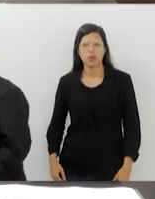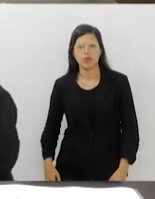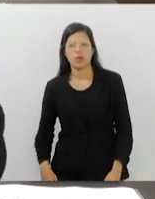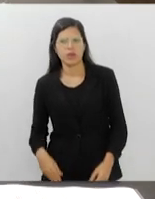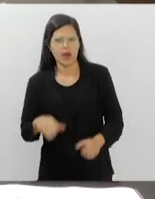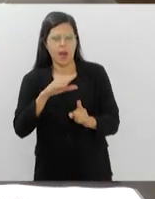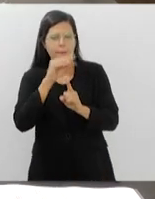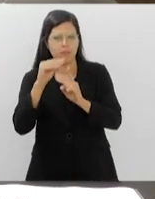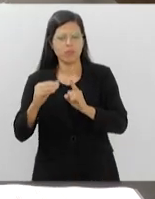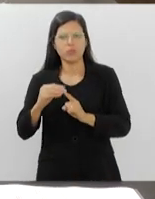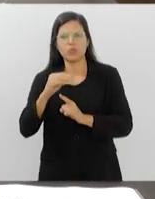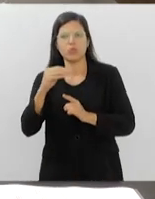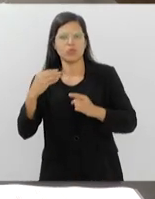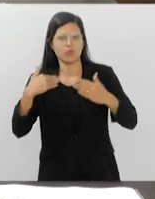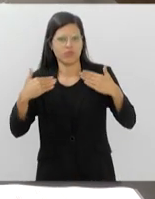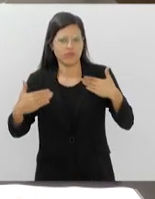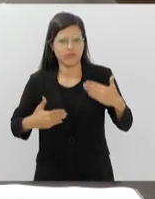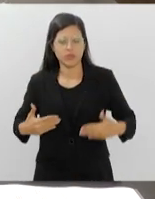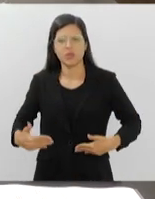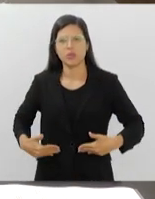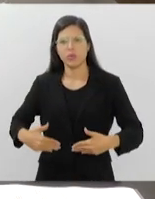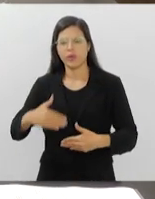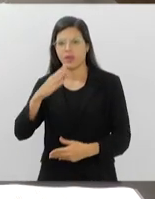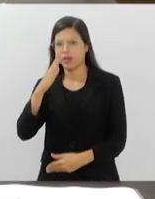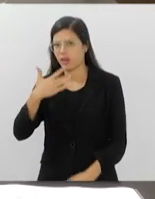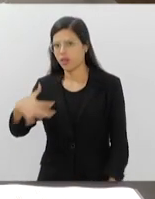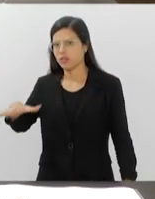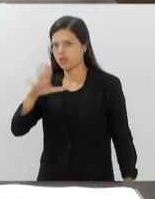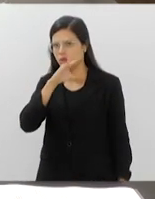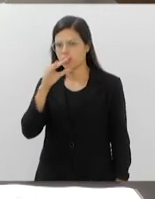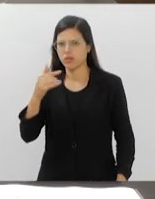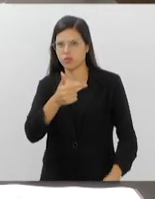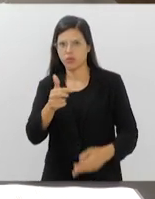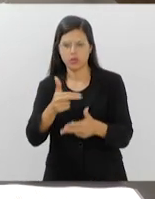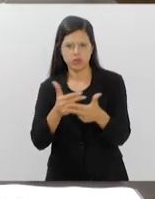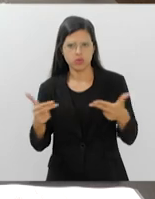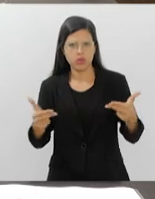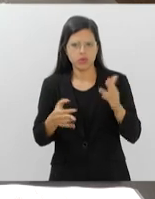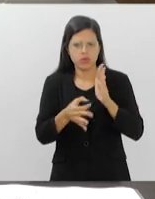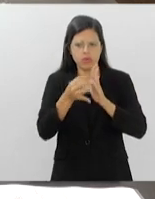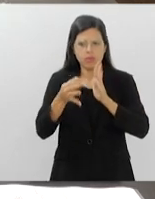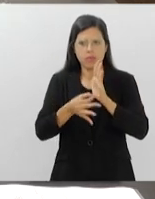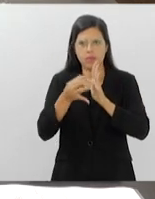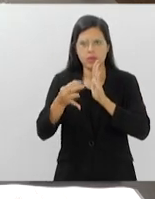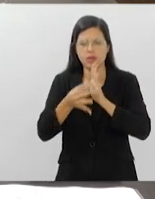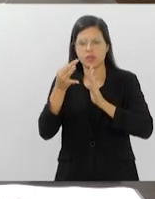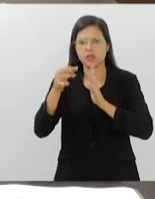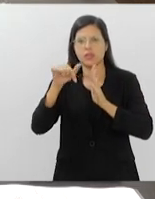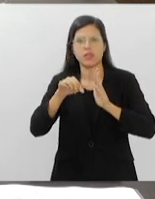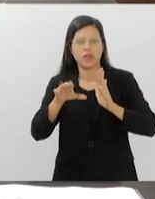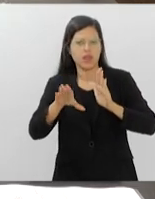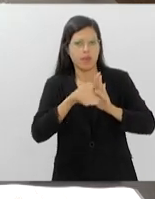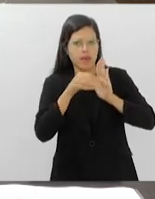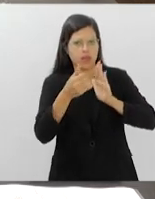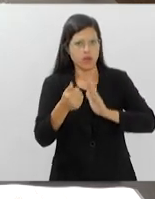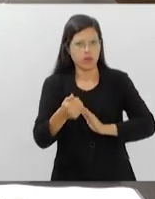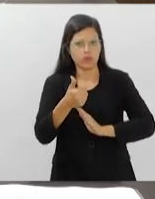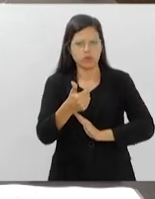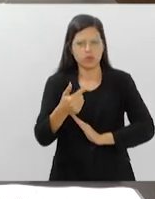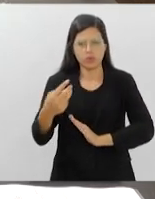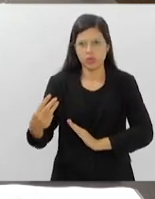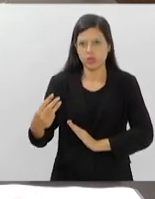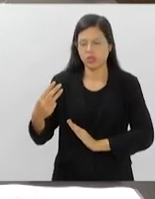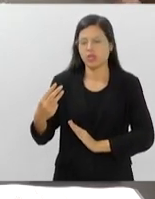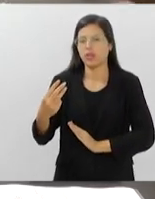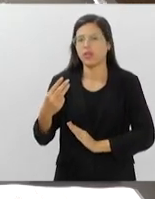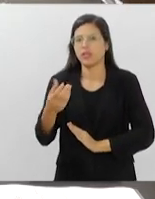em crianças e adolescentes e dar outras providências. O parecer É favorável às emendas 1, 2, 3, 4 e 6.